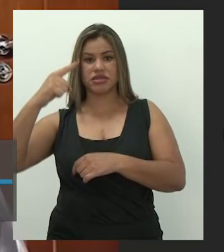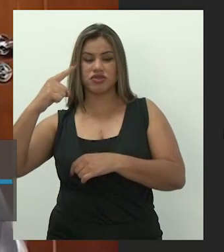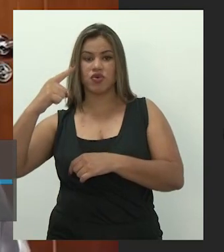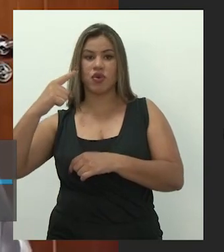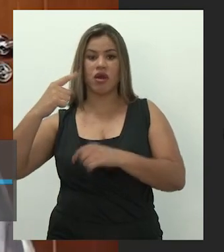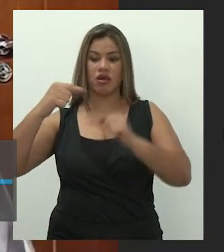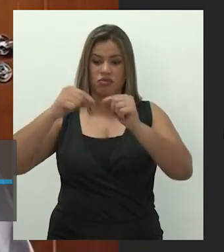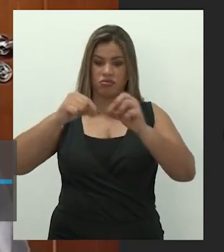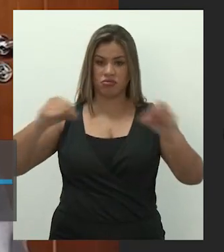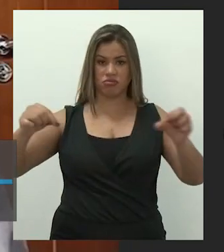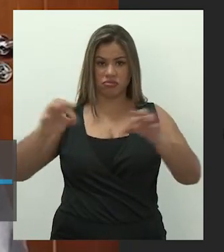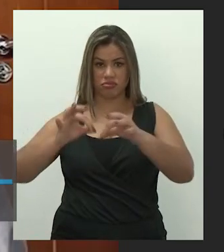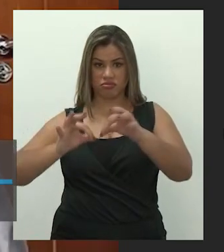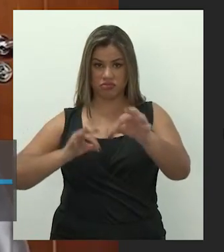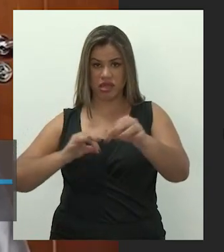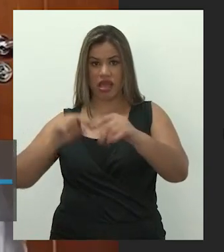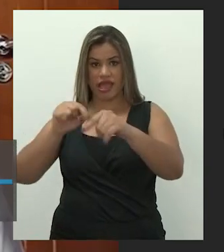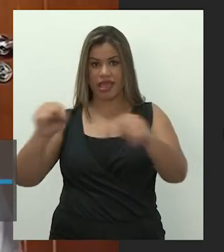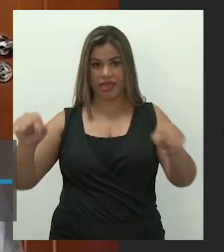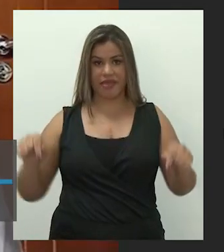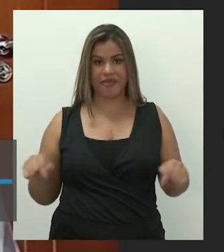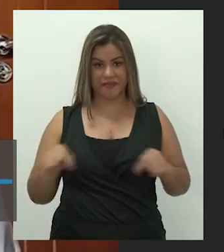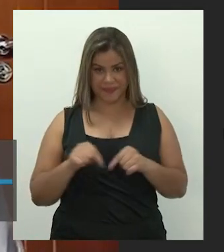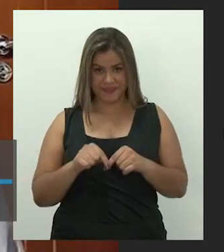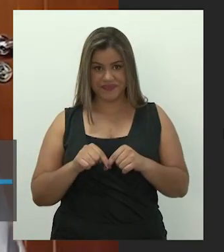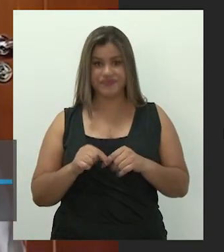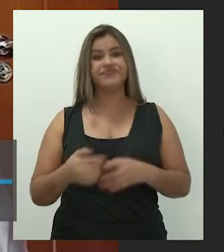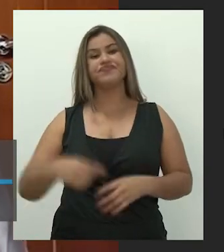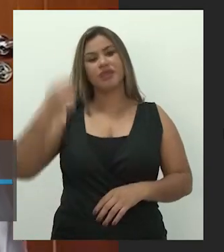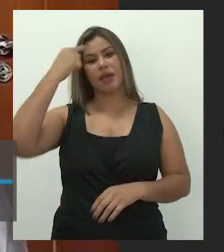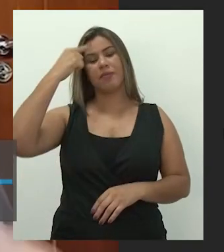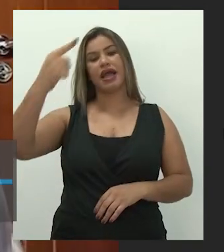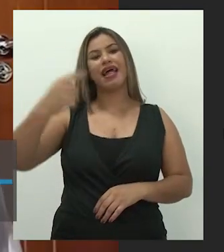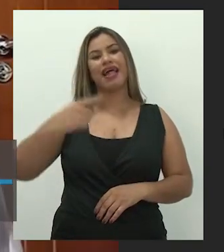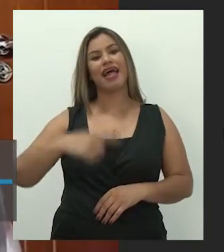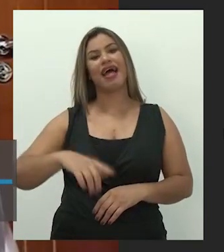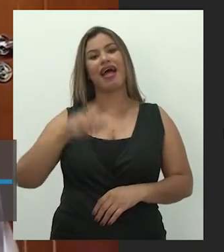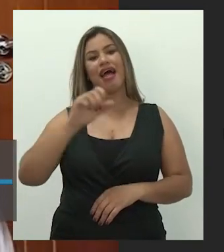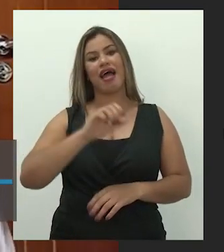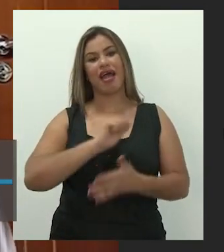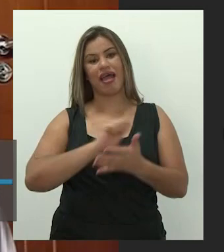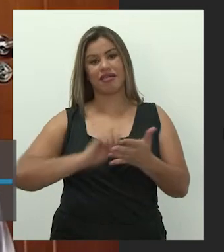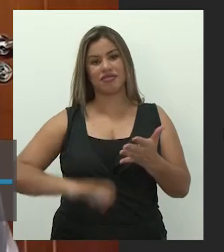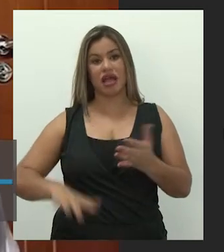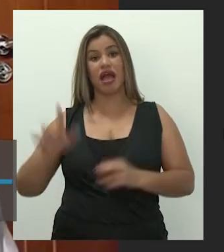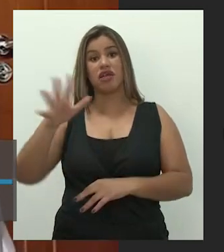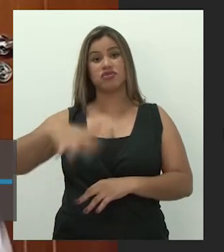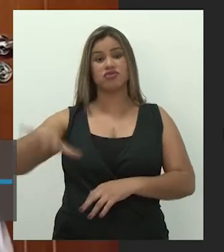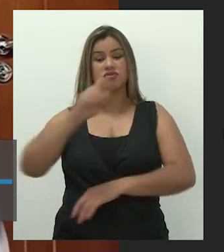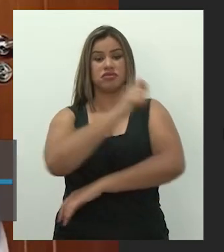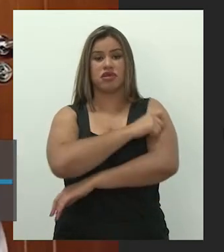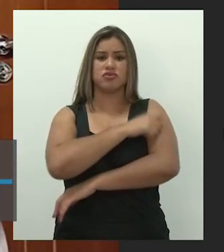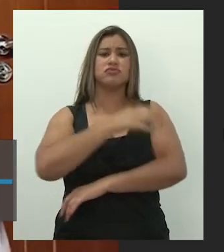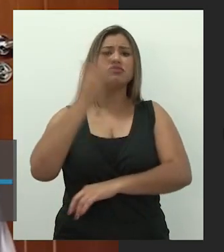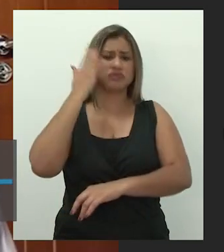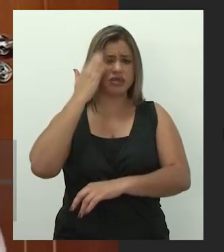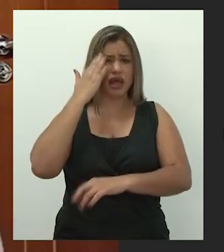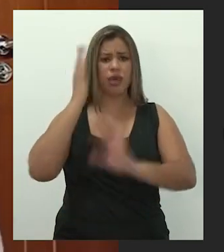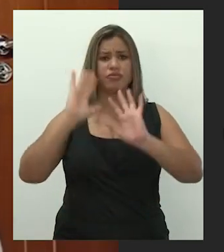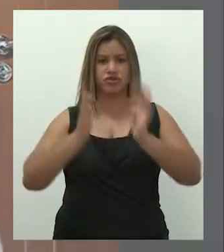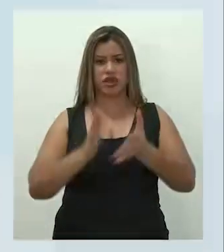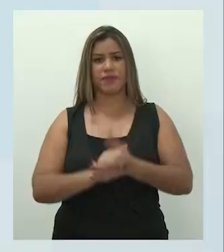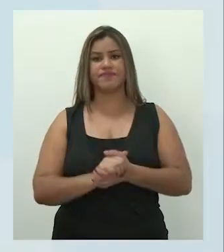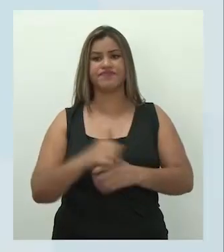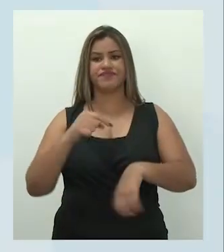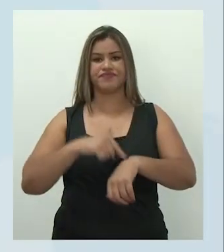área. Lembrar que essas atividades os estudantes já vivenciaram, então a gente tem que pensar nisso. Vou deixar